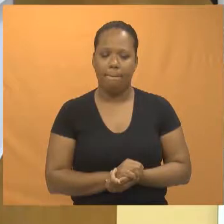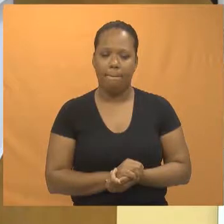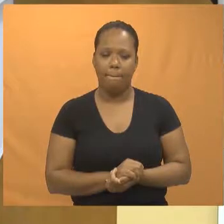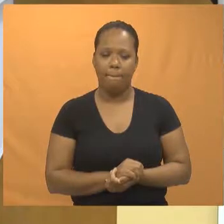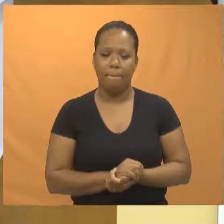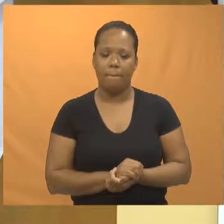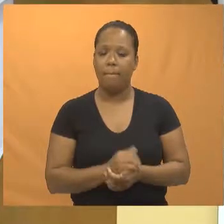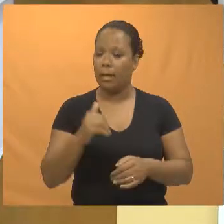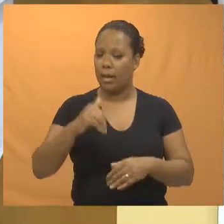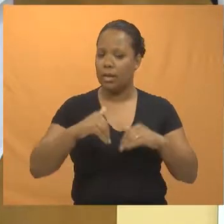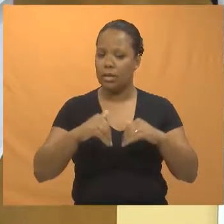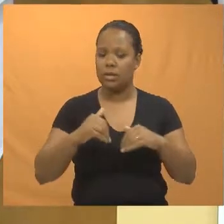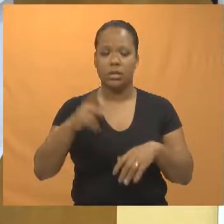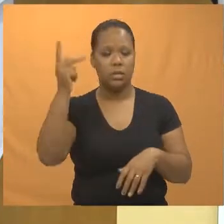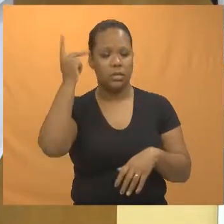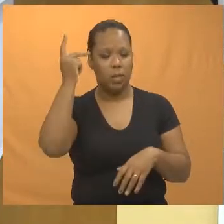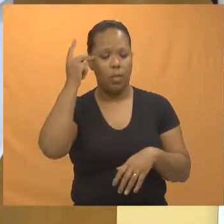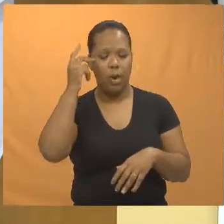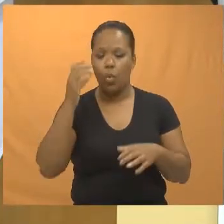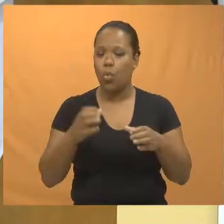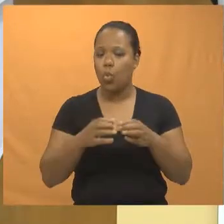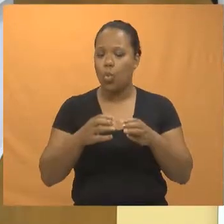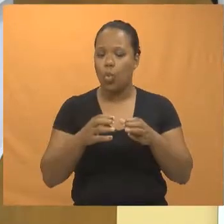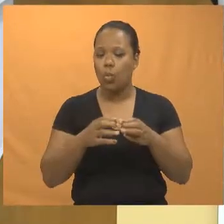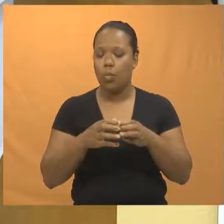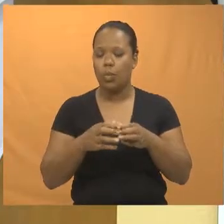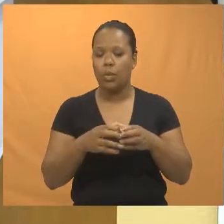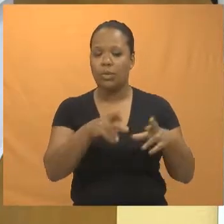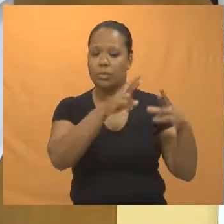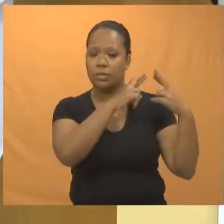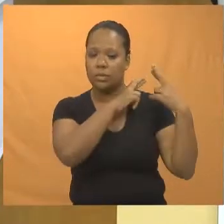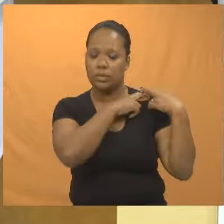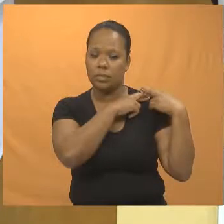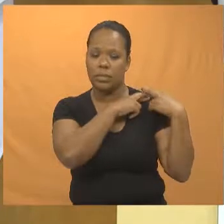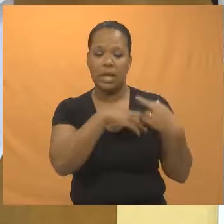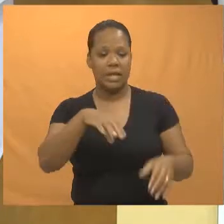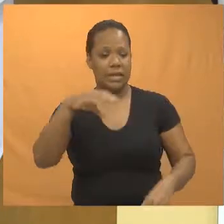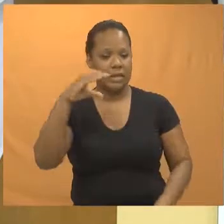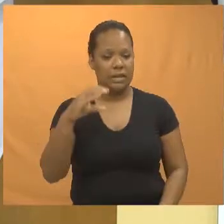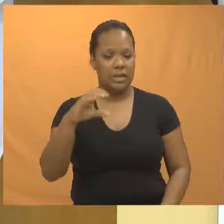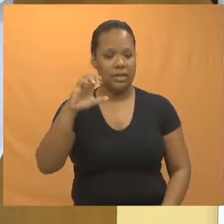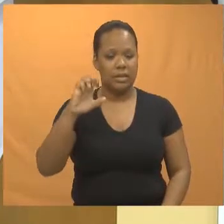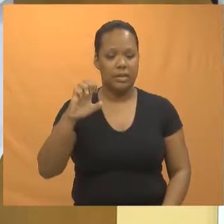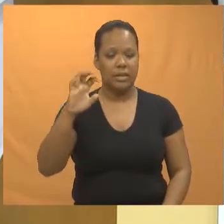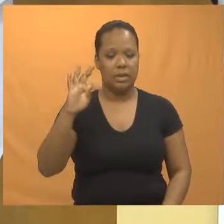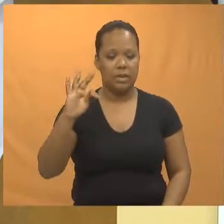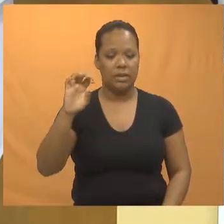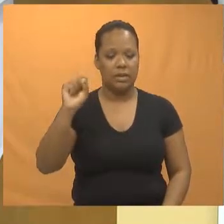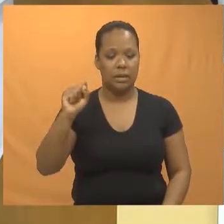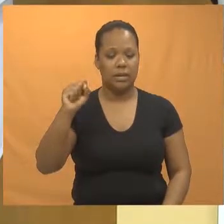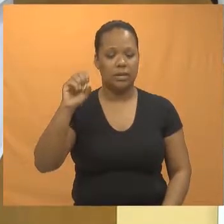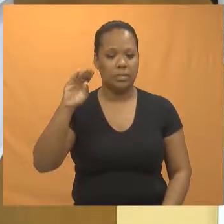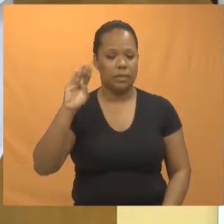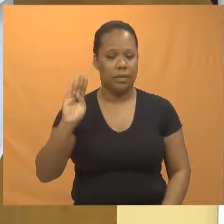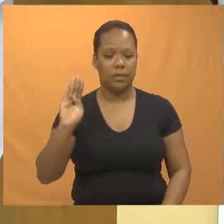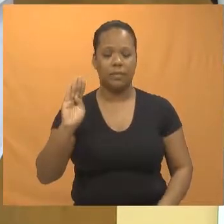Dentro do Estado de São Paulo, o órgão responsável pela emissão das licenças ambientais é a CETESB, que é a Companhia Ambiental